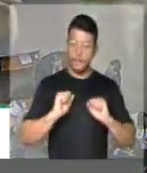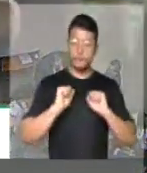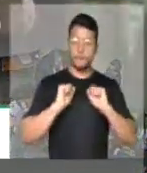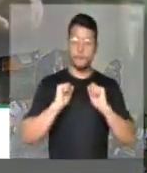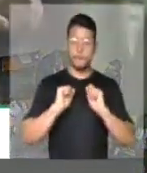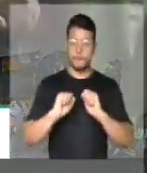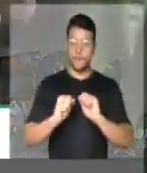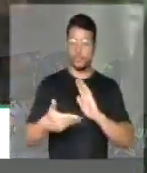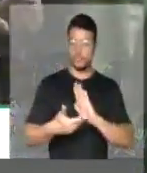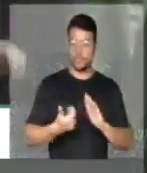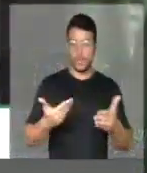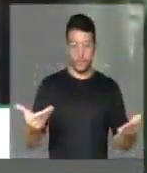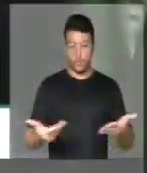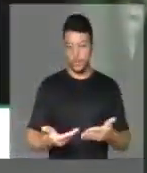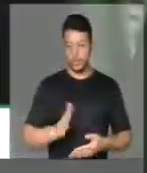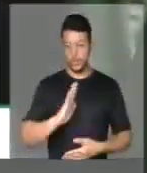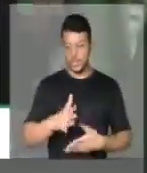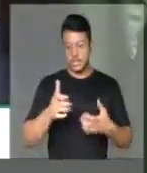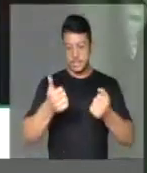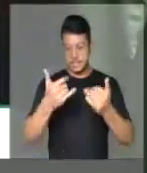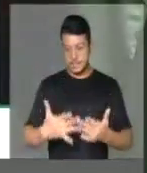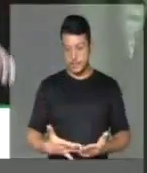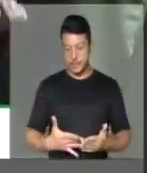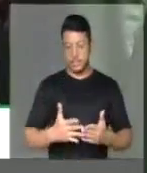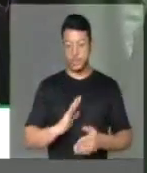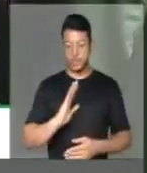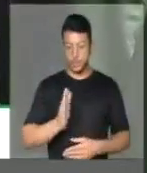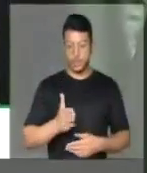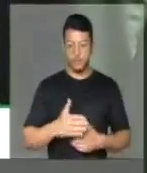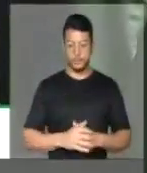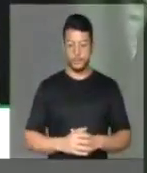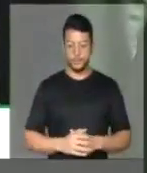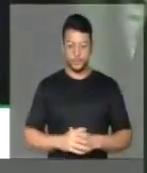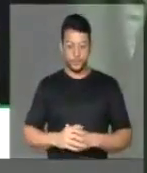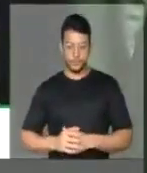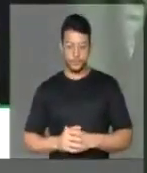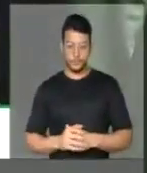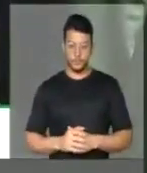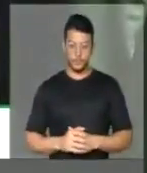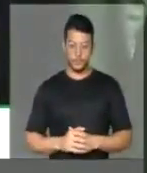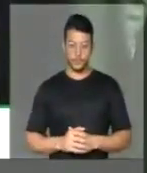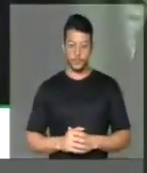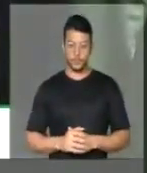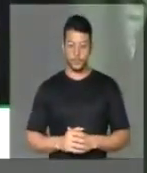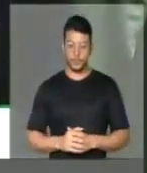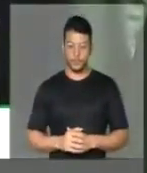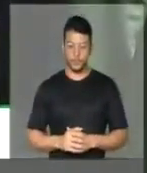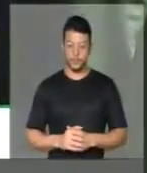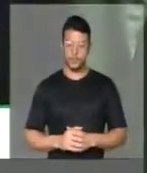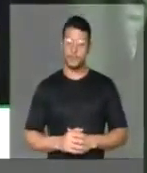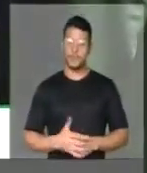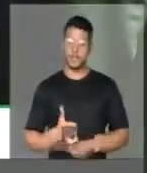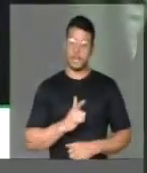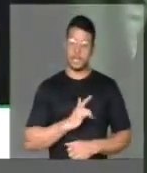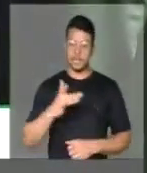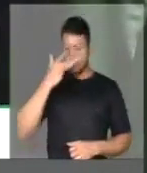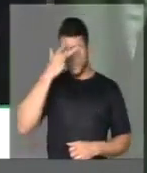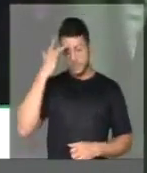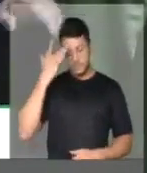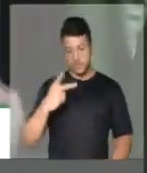derrubada hoje assim como foi falado na no final da reunião de líderes a corrida hoje à tarde se ela está discutindo